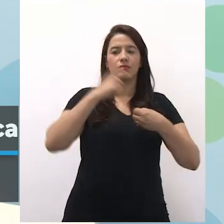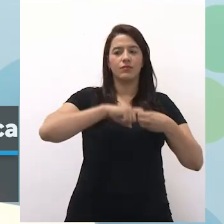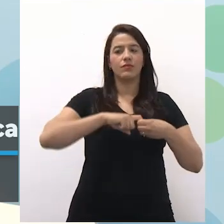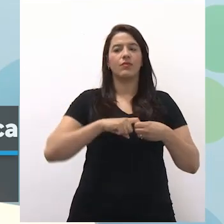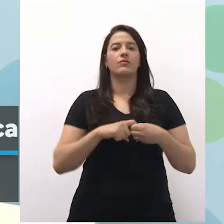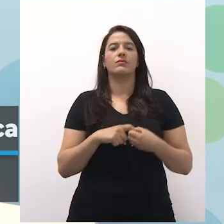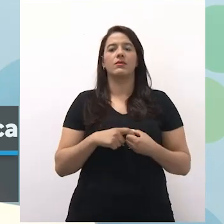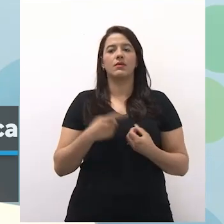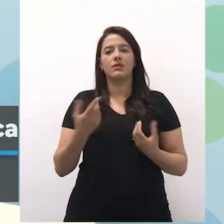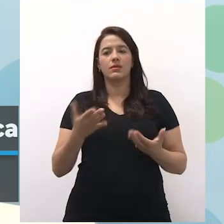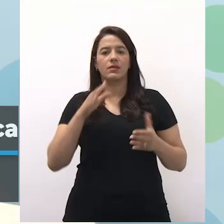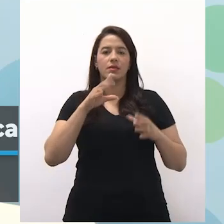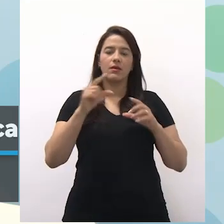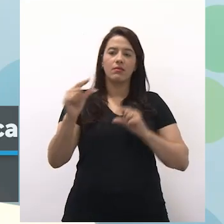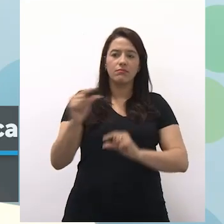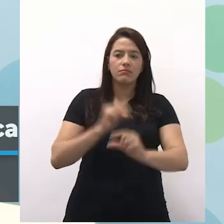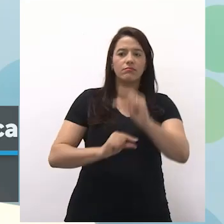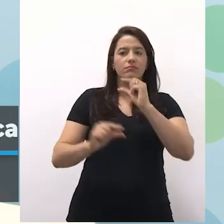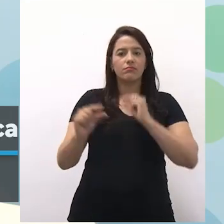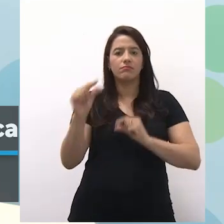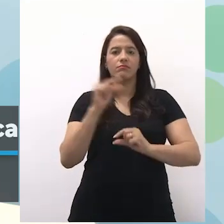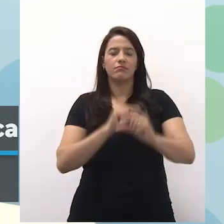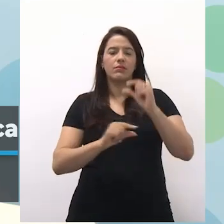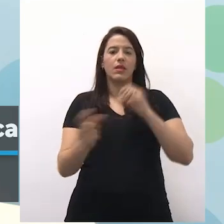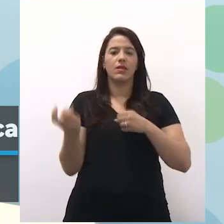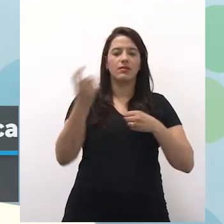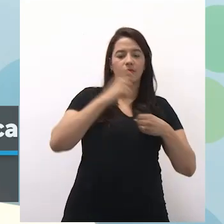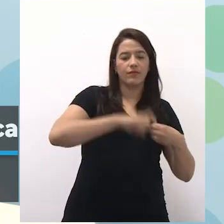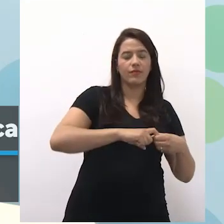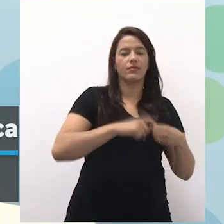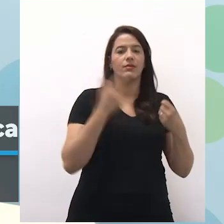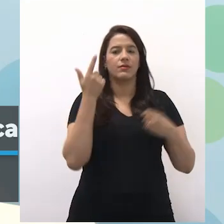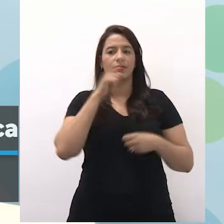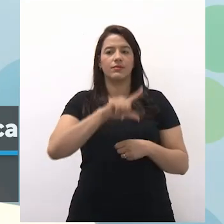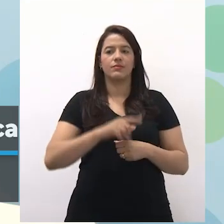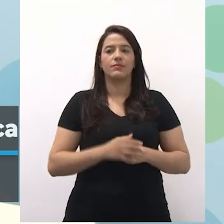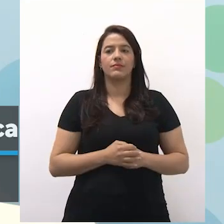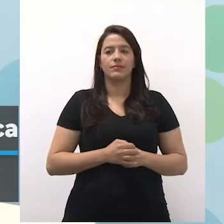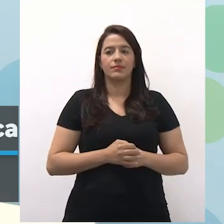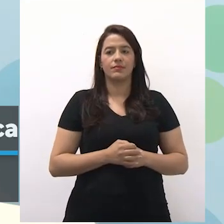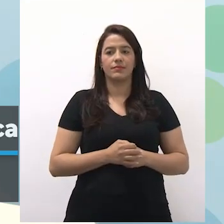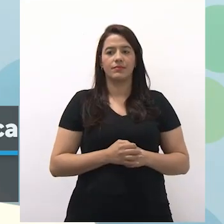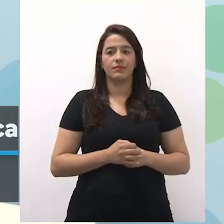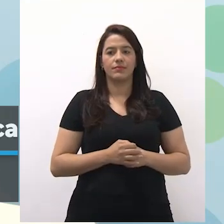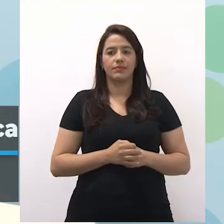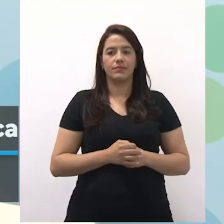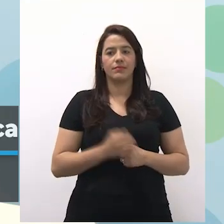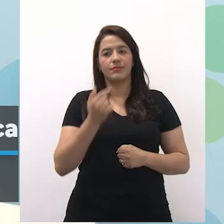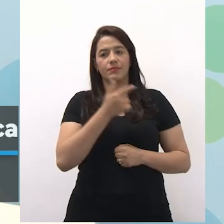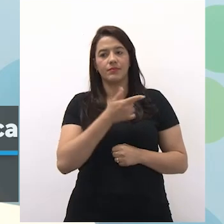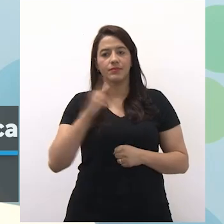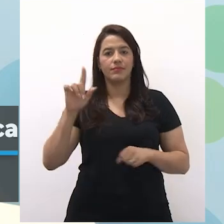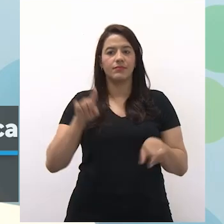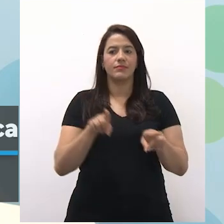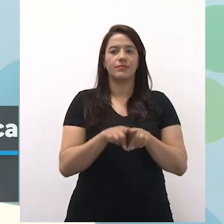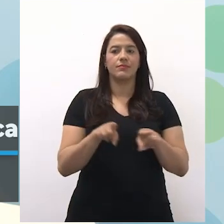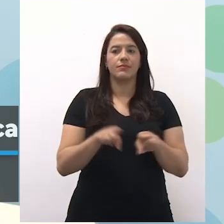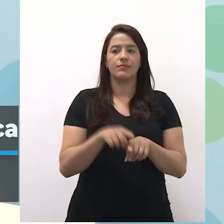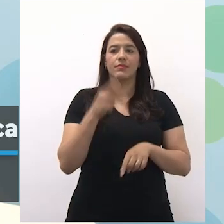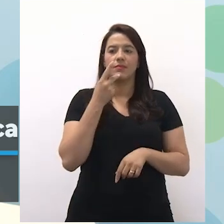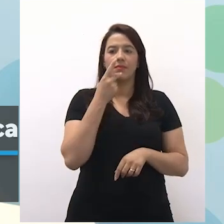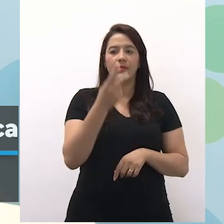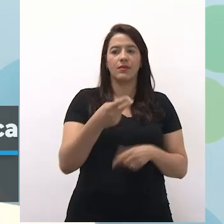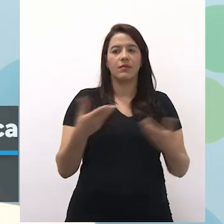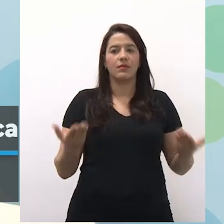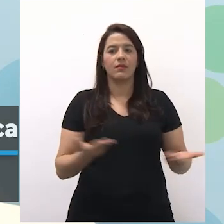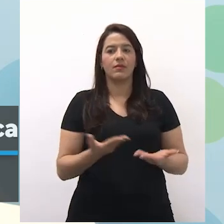aí que, aos pouquinhos, há esse retorno dos estudantes, né? Outro ponto que nós vamos falar